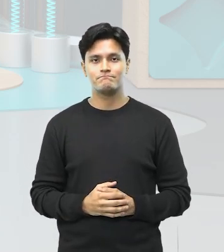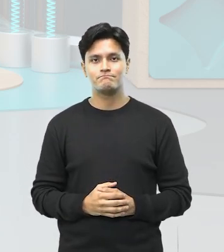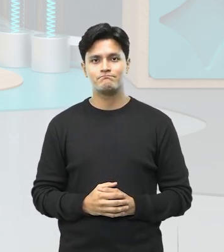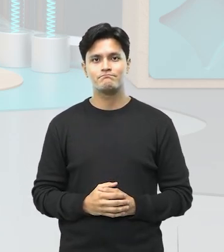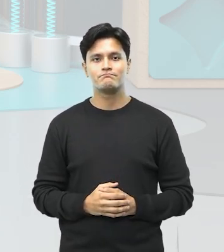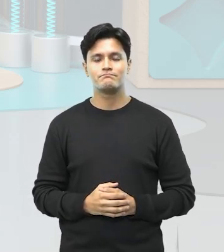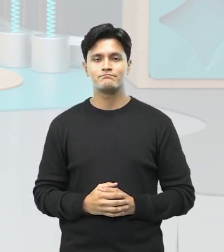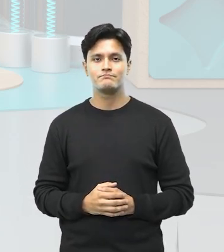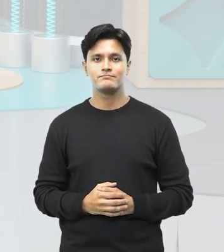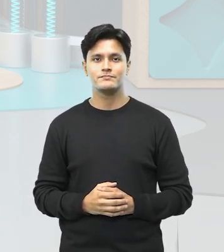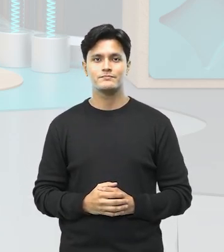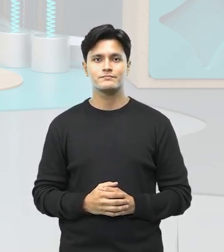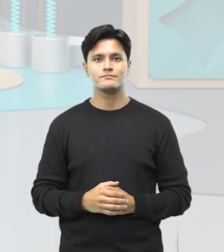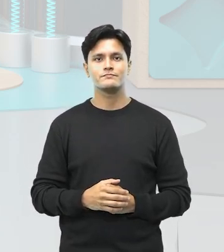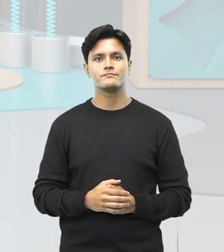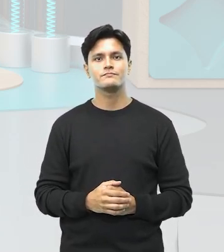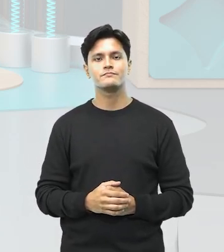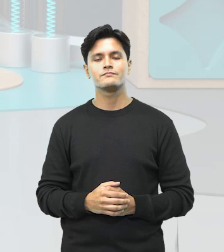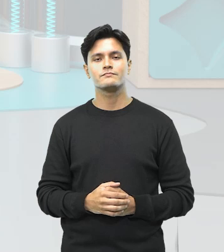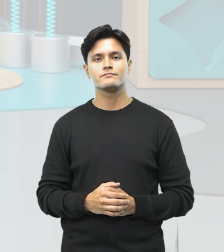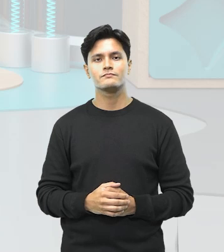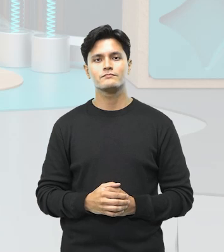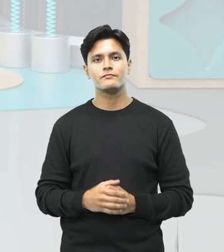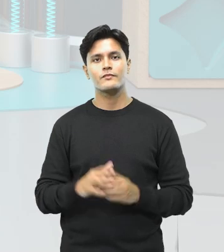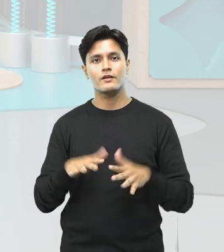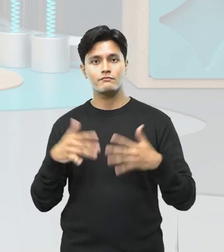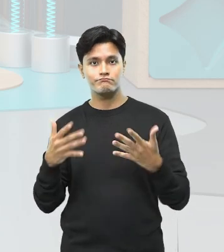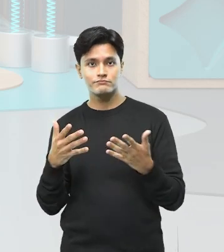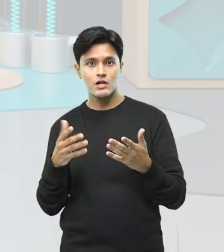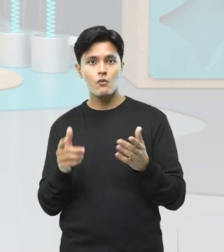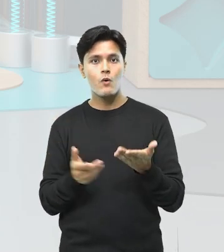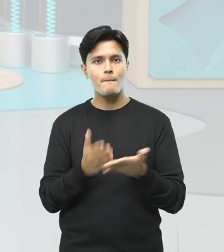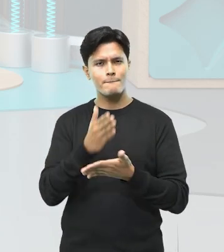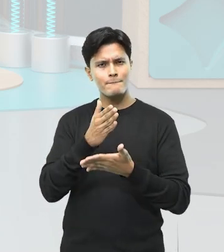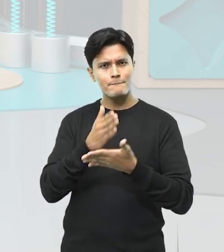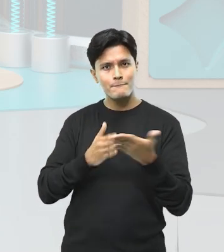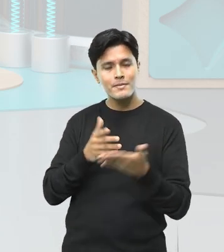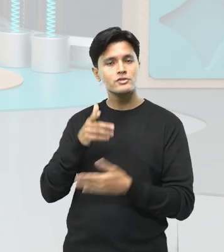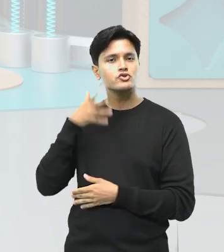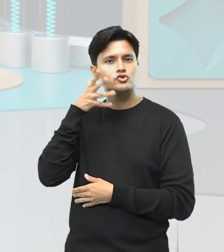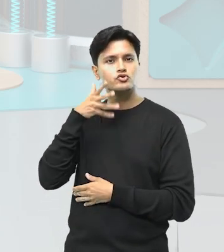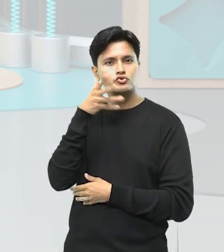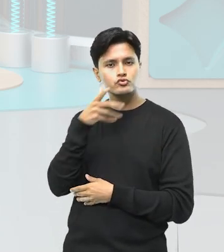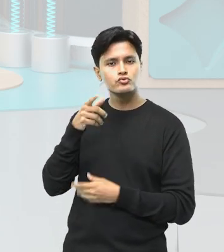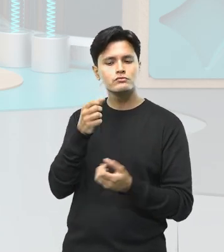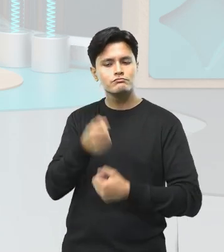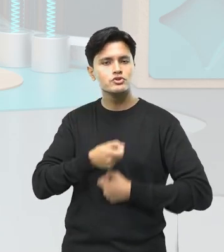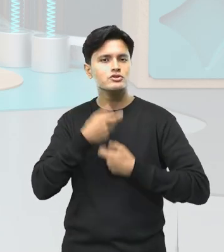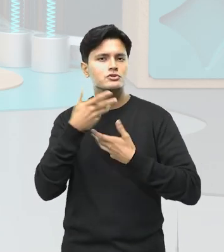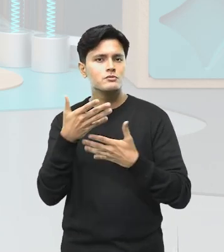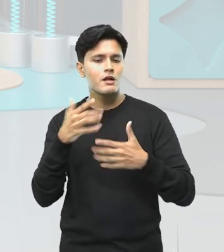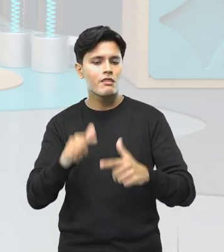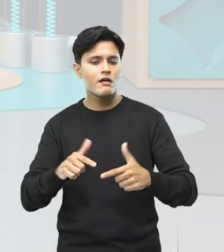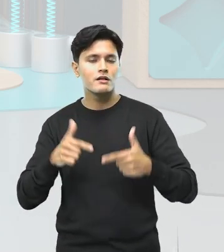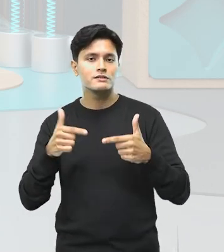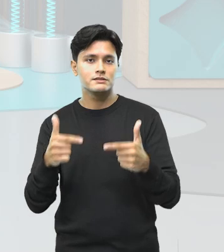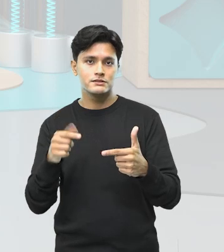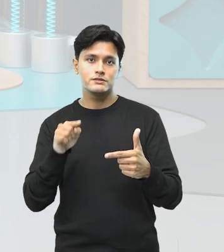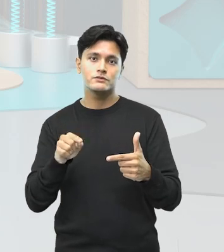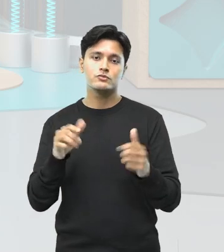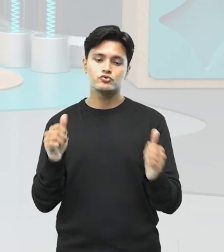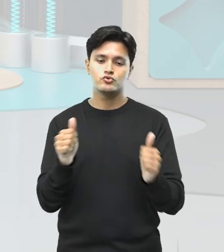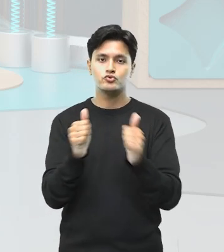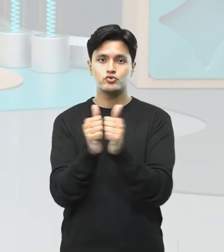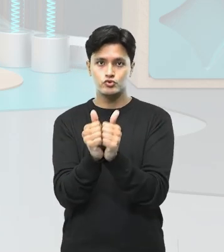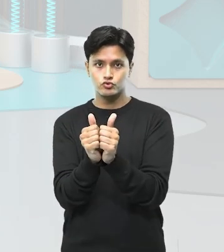que significa verbo, que é a palavra, a parte do discurso que expressa ação. Então está junto a